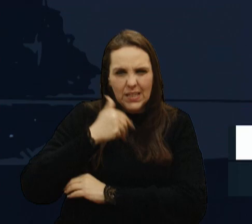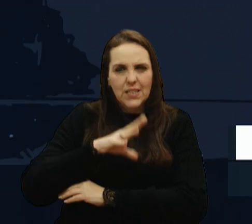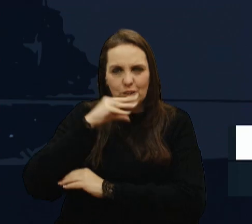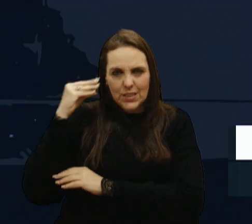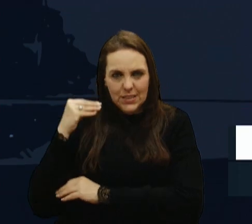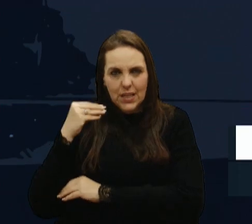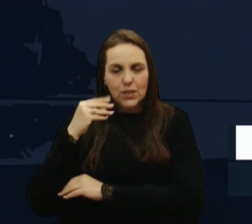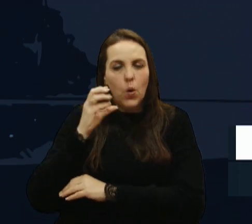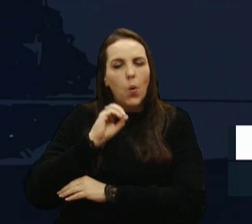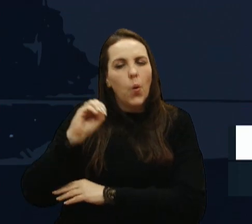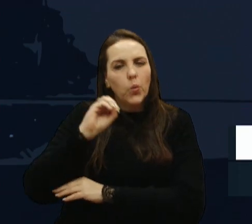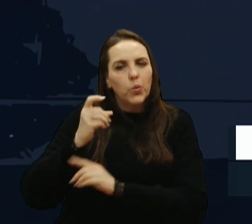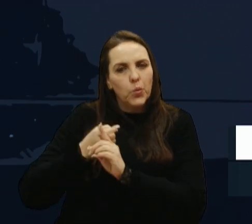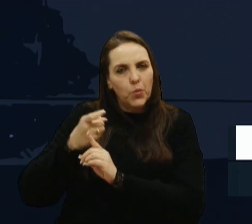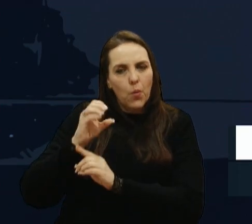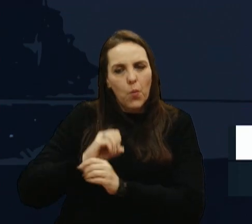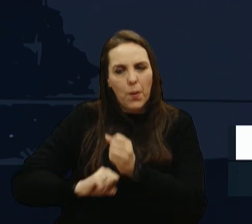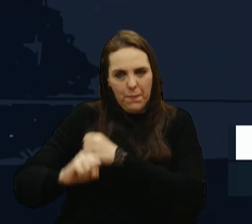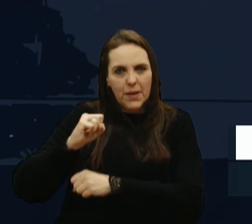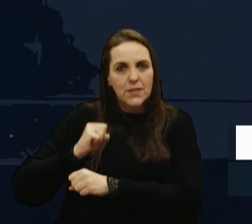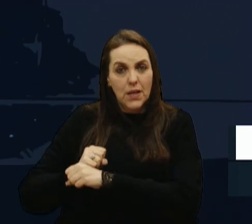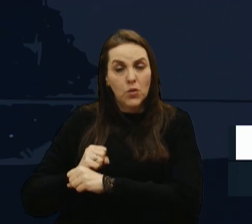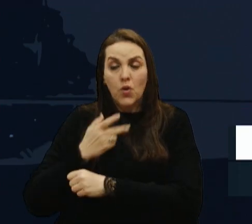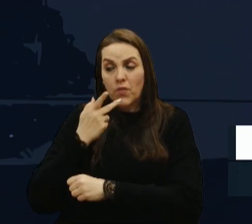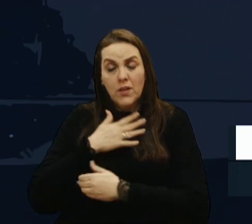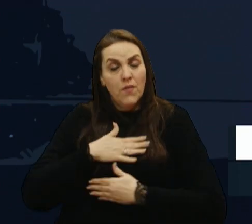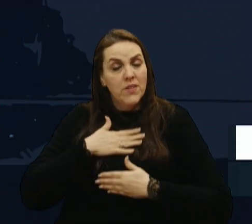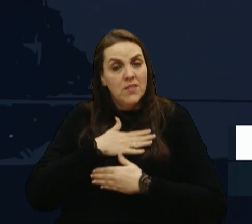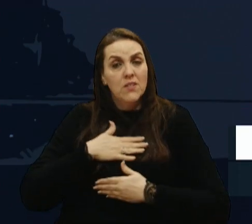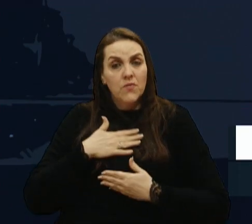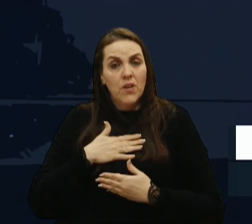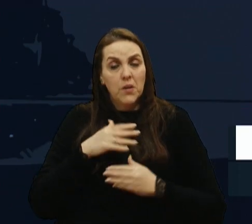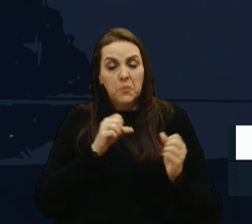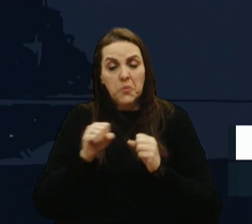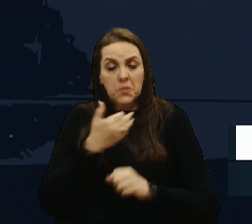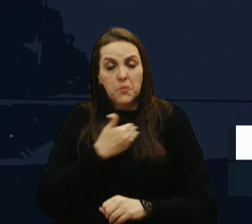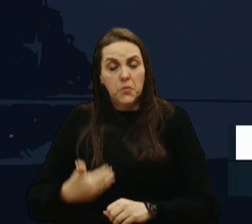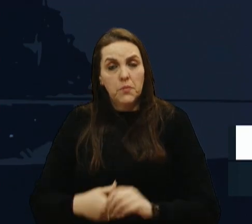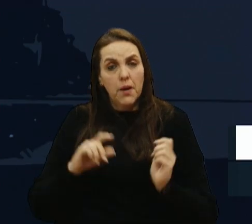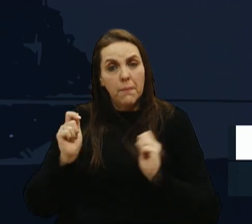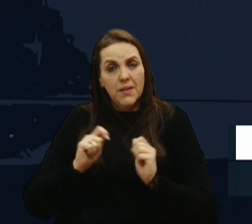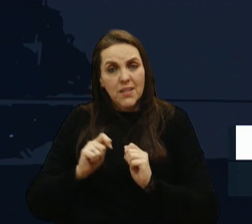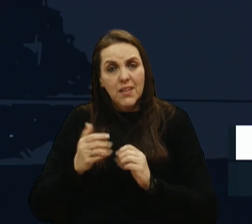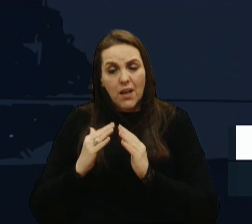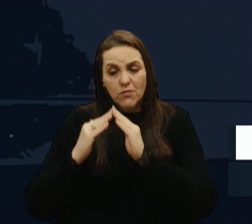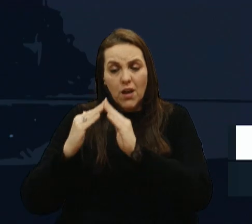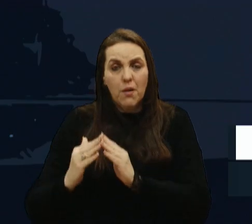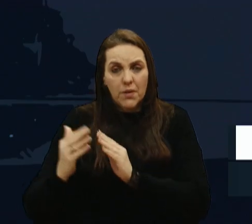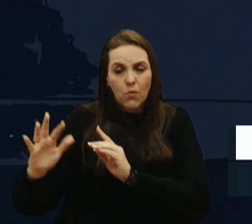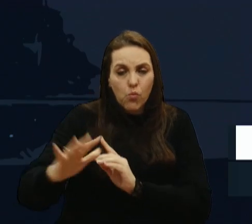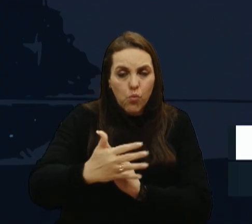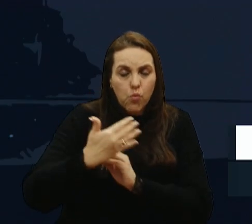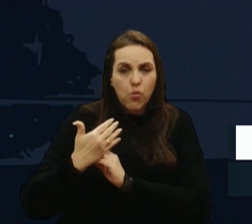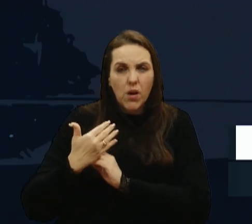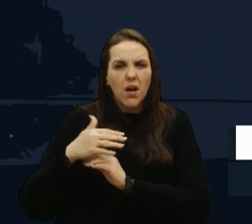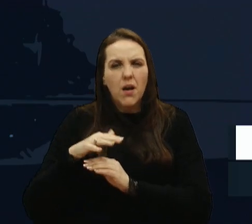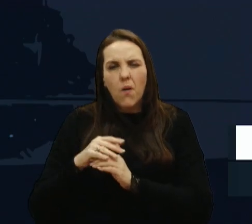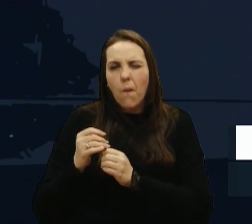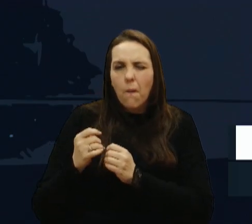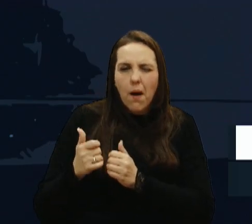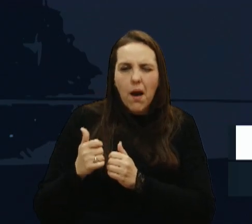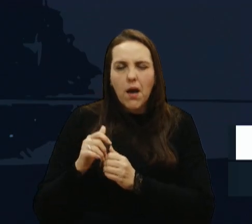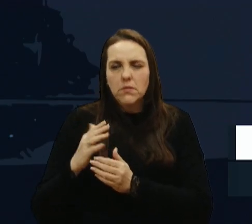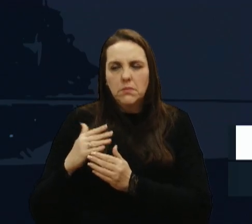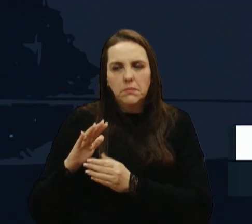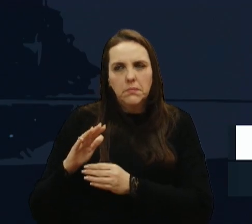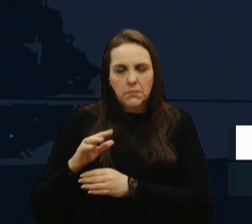na minha fala eu disse assim que eu estava muito satisfeito porque o poder público tinha condições de abrir mais um abrigo e abrigar praticamente 20